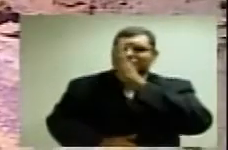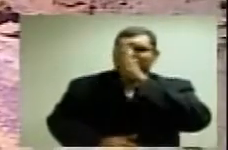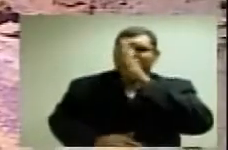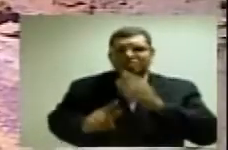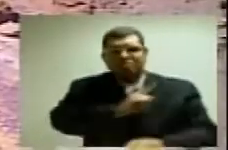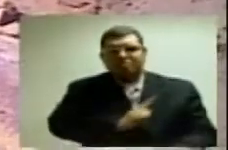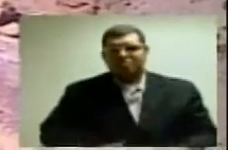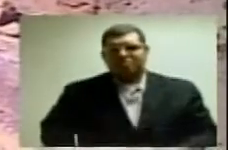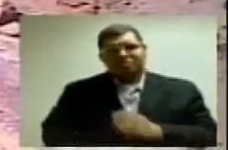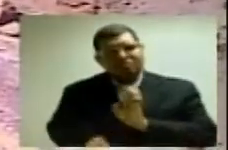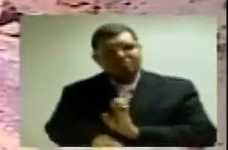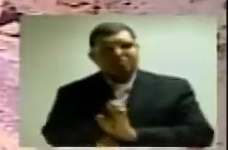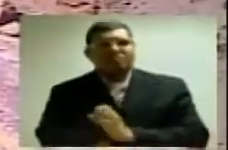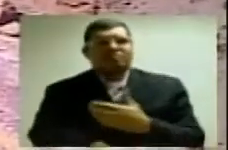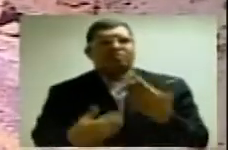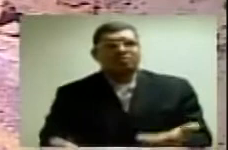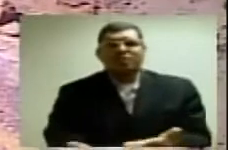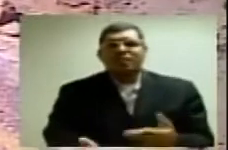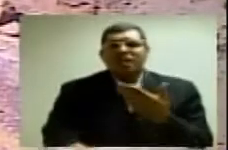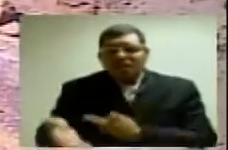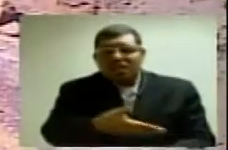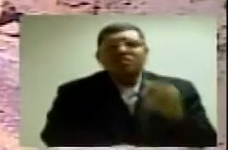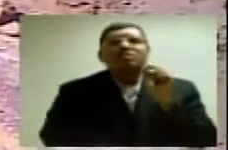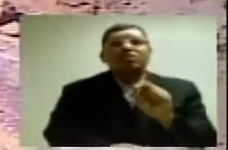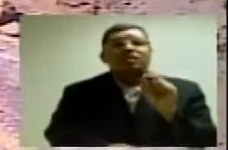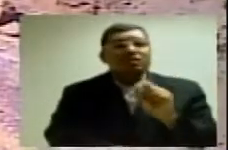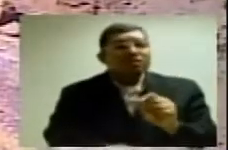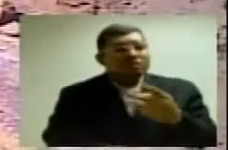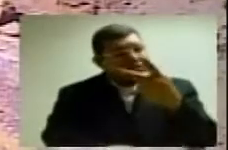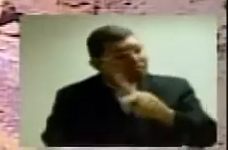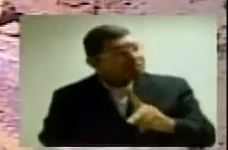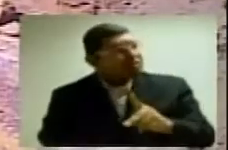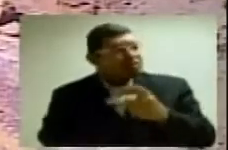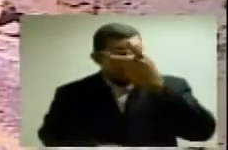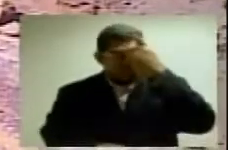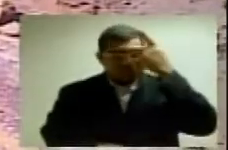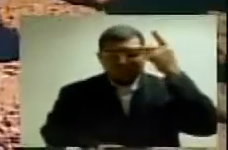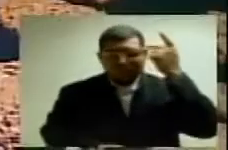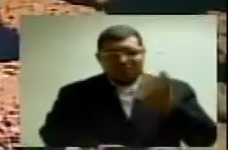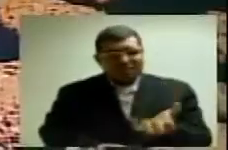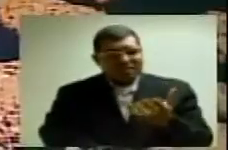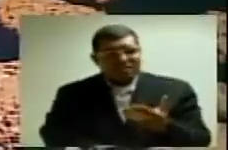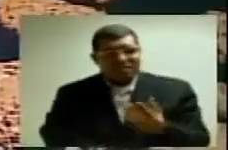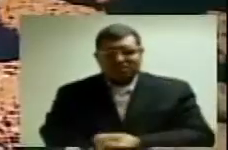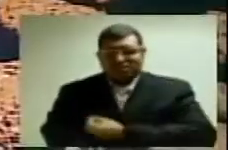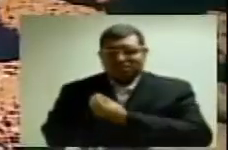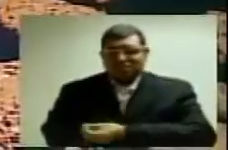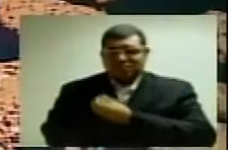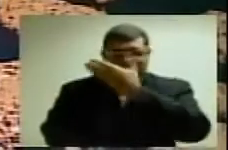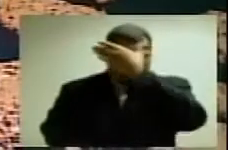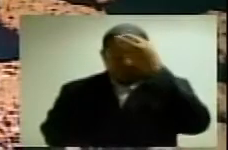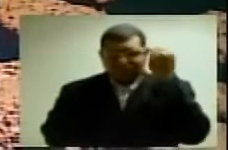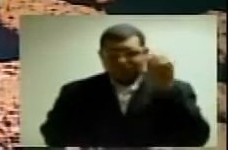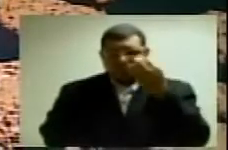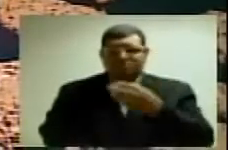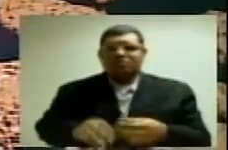omissão do governo do Estado em relação a esses amazonenses que vivem